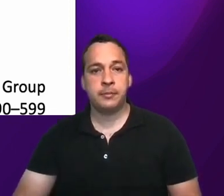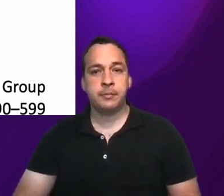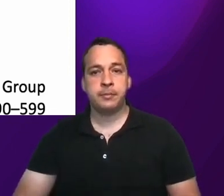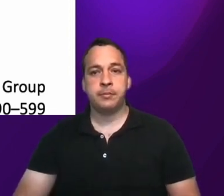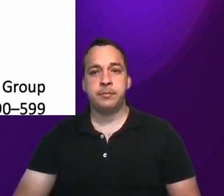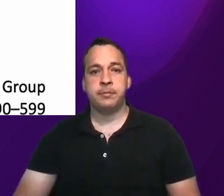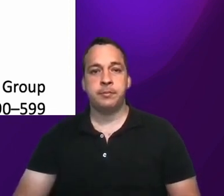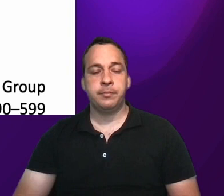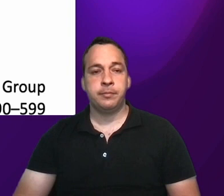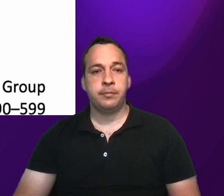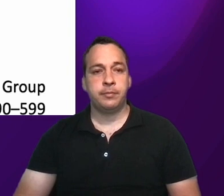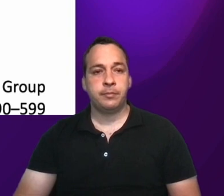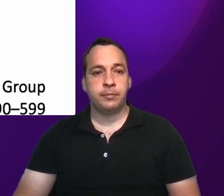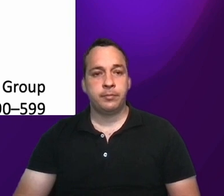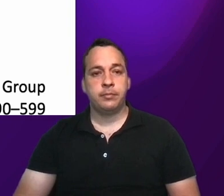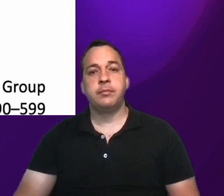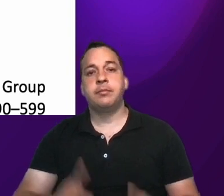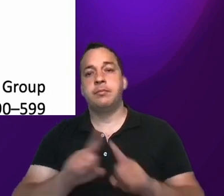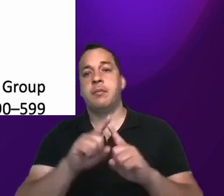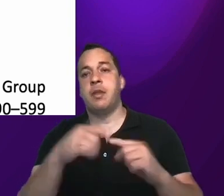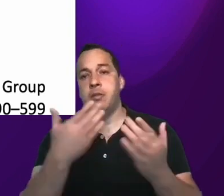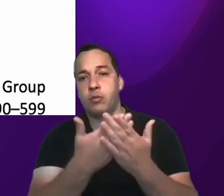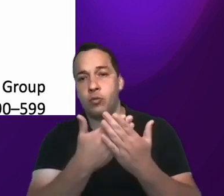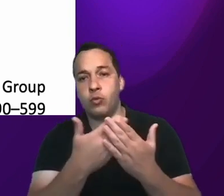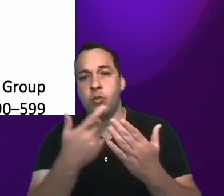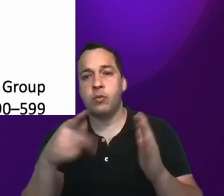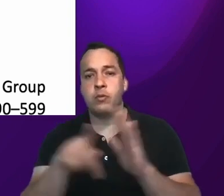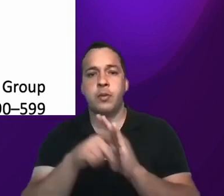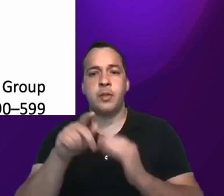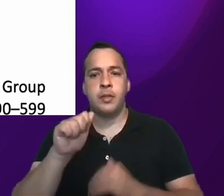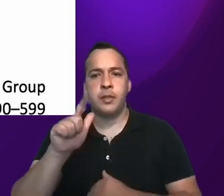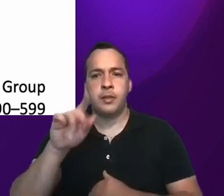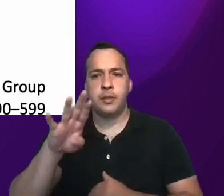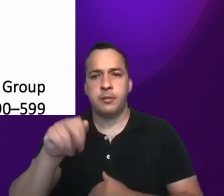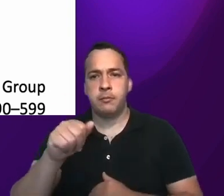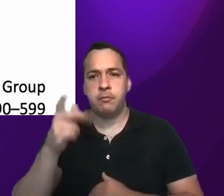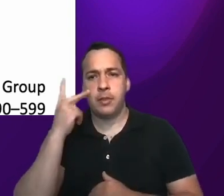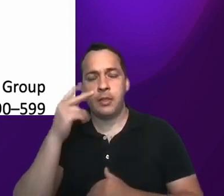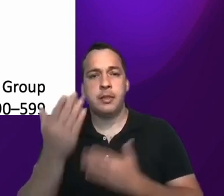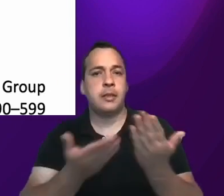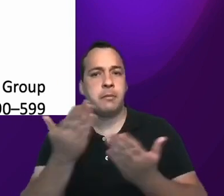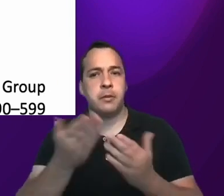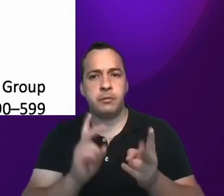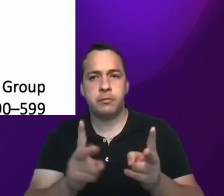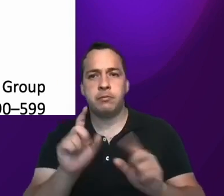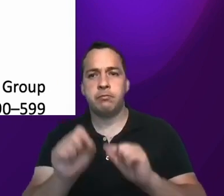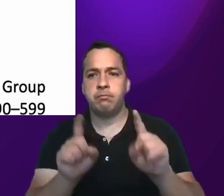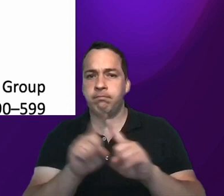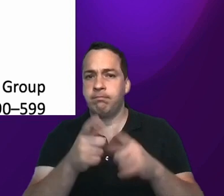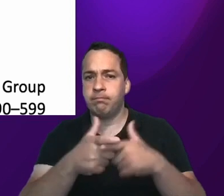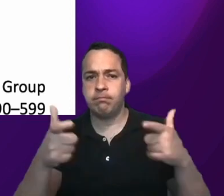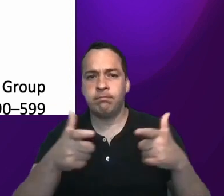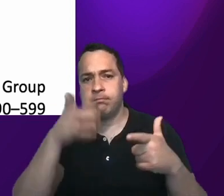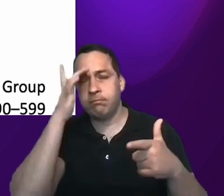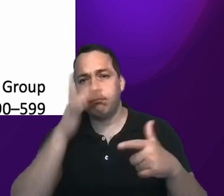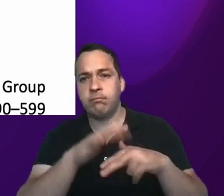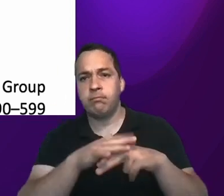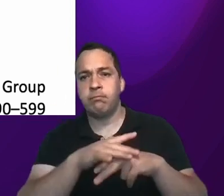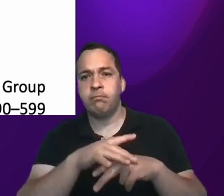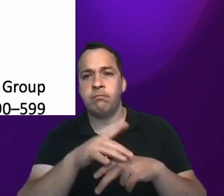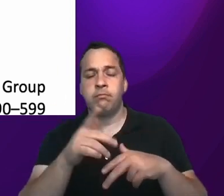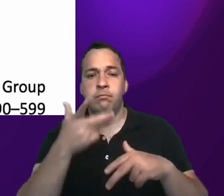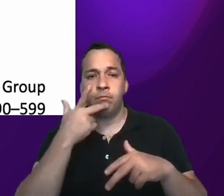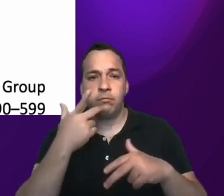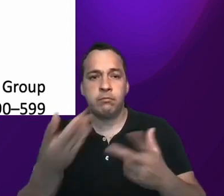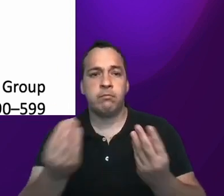na terapia contínua. A conclusão deles é que grande parte dos pacientes receberam algum tipo de